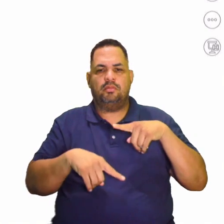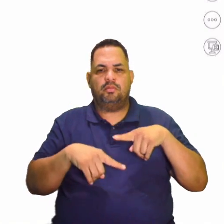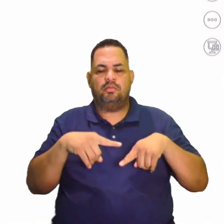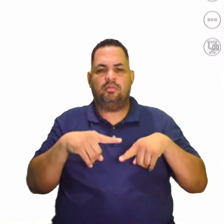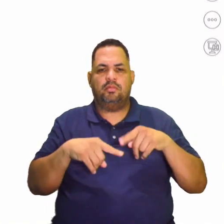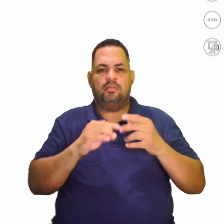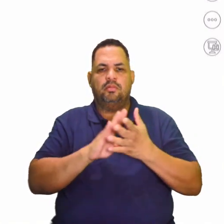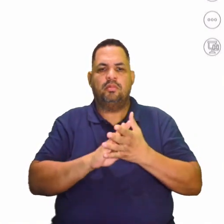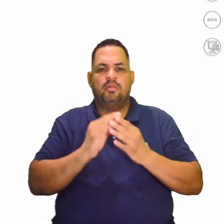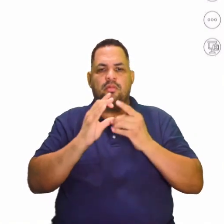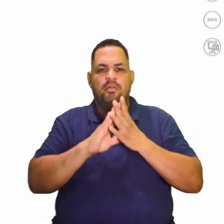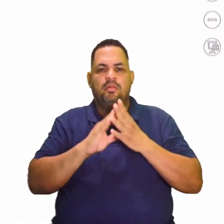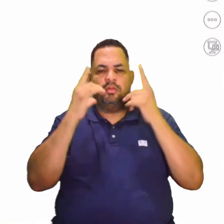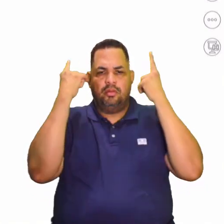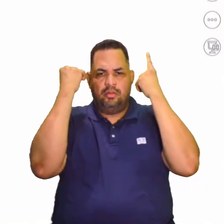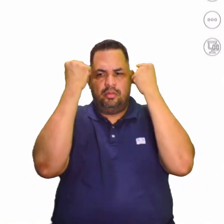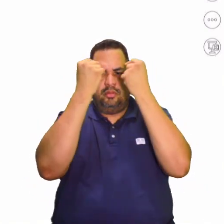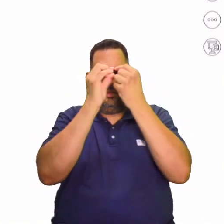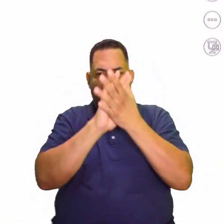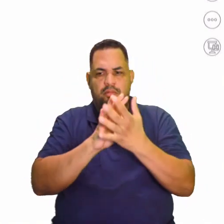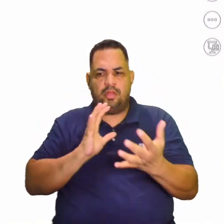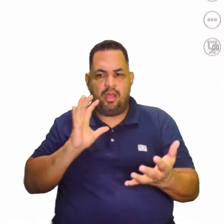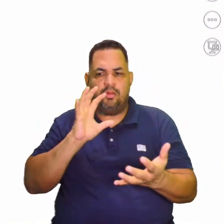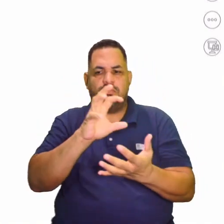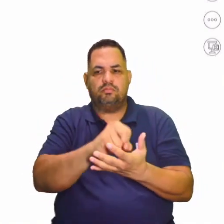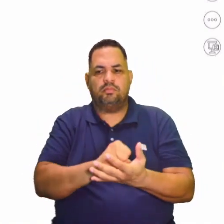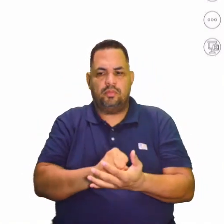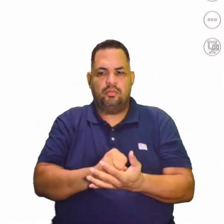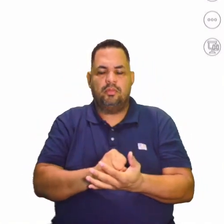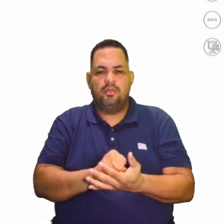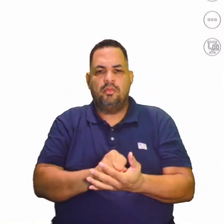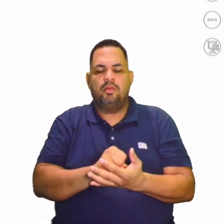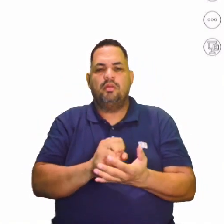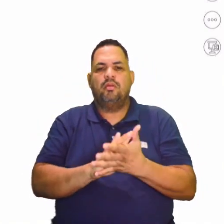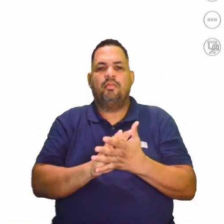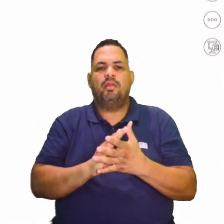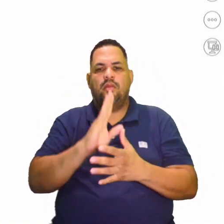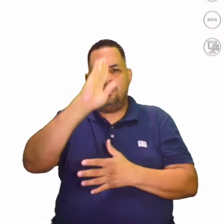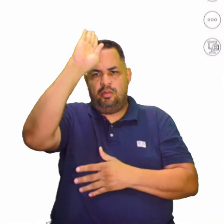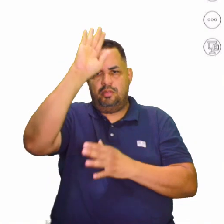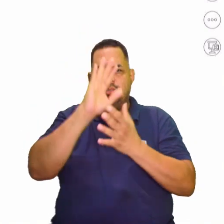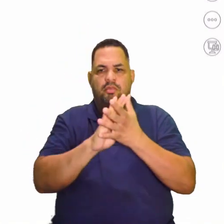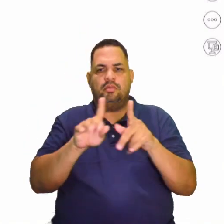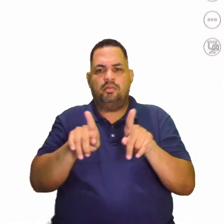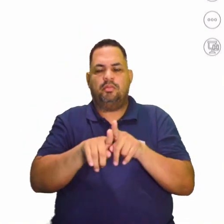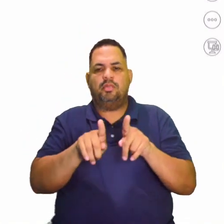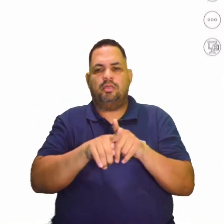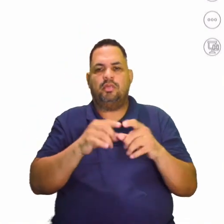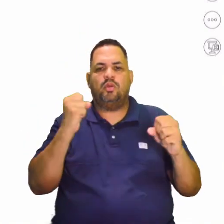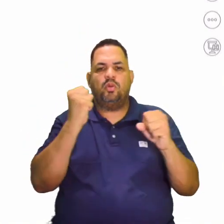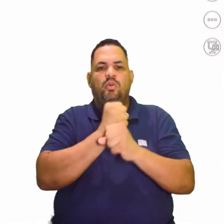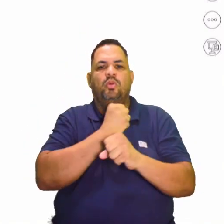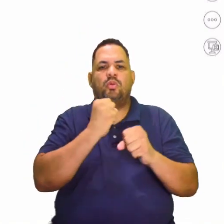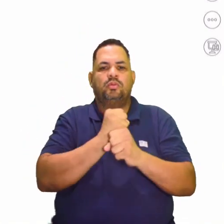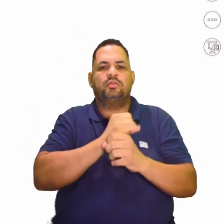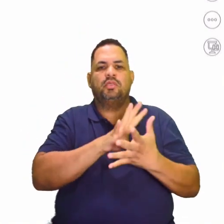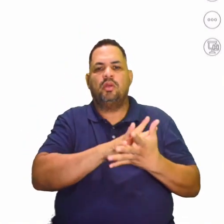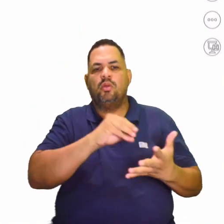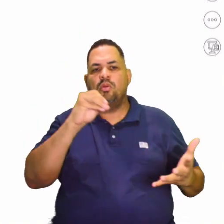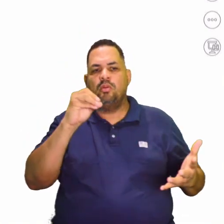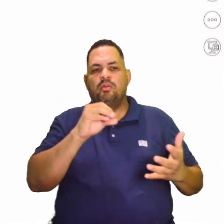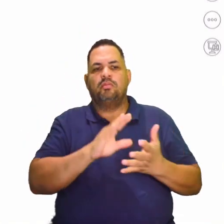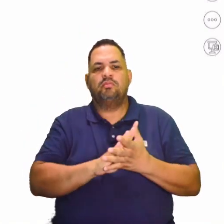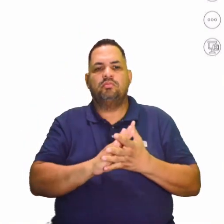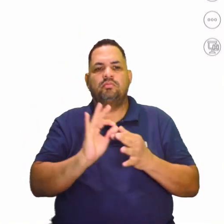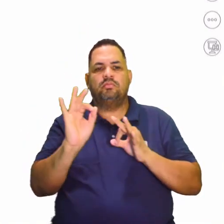gregas foram tomadas pelos romanos e eles também construíram muitas réplicas. Imprimiram, então,